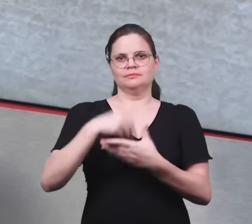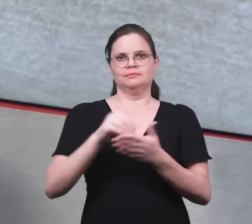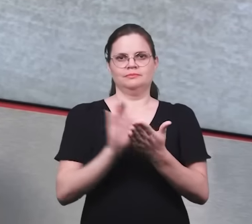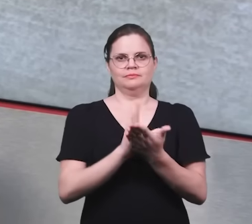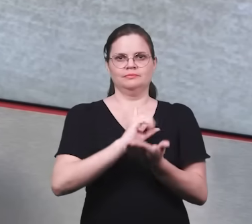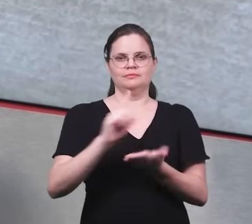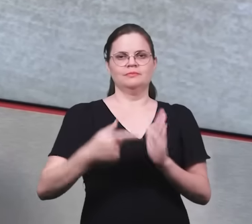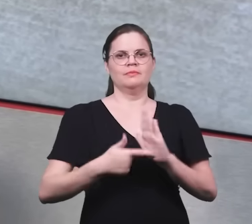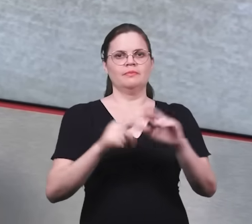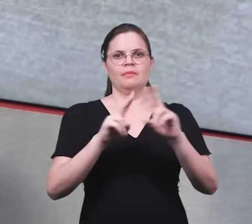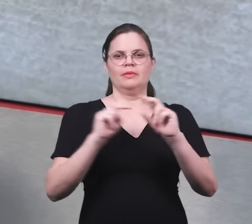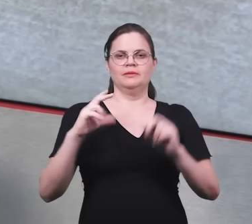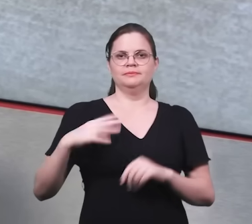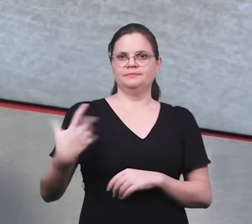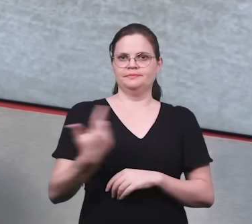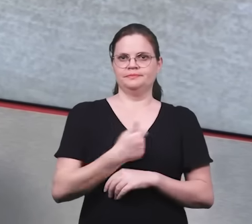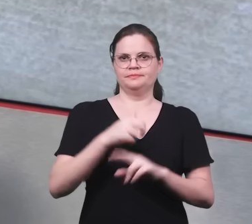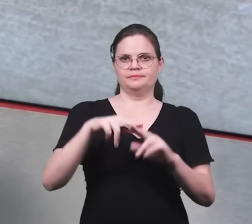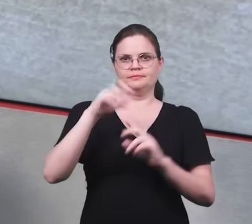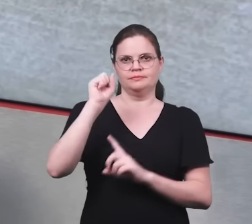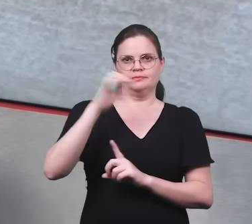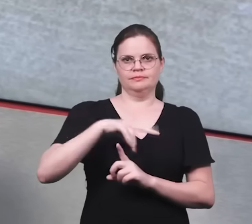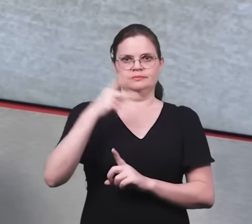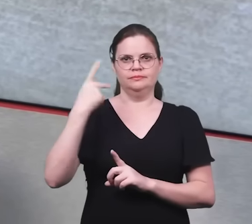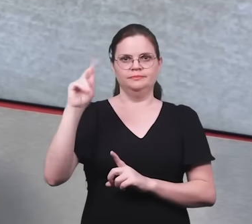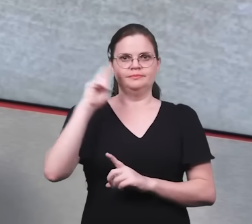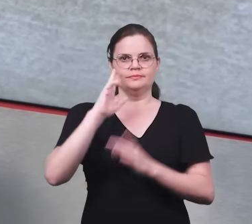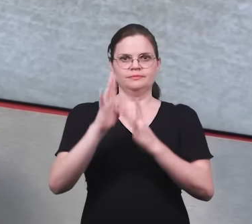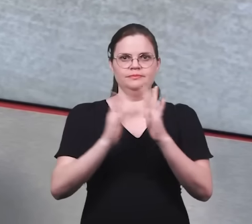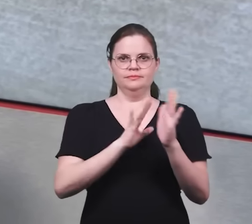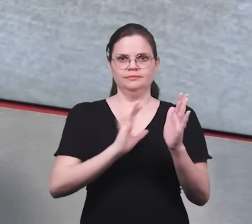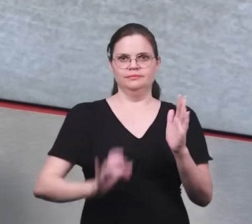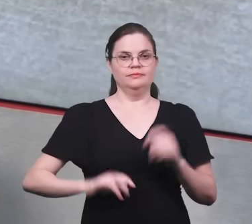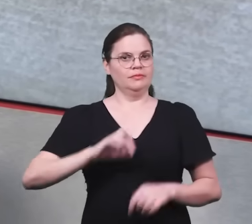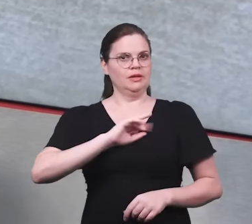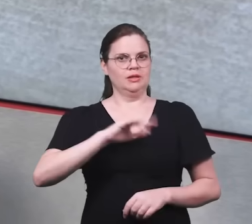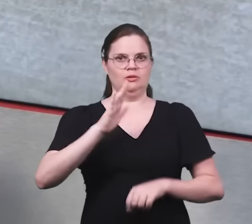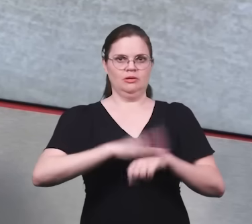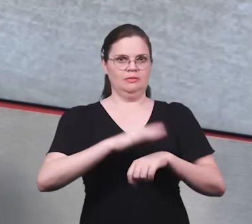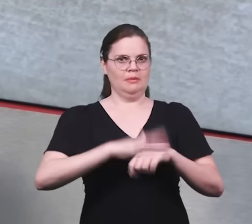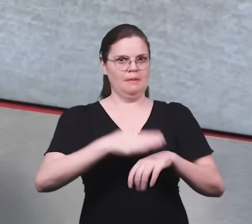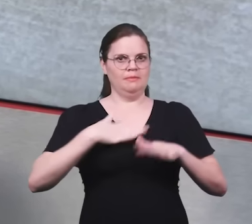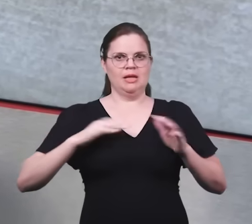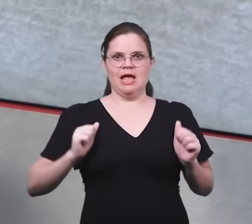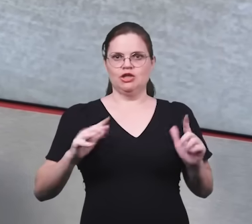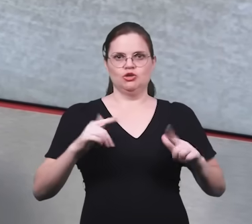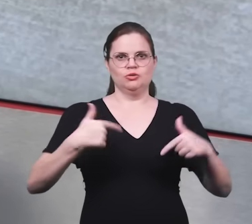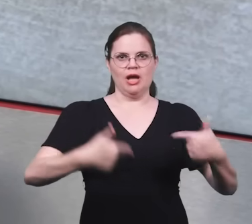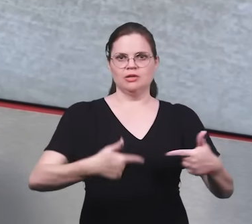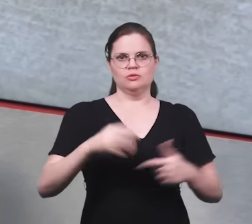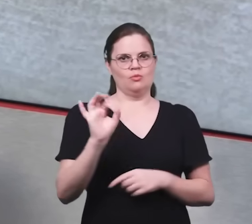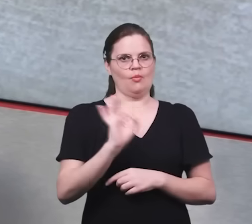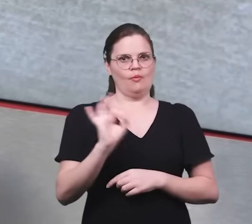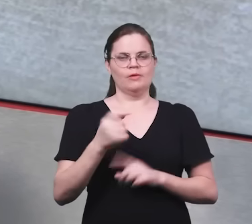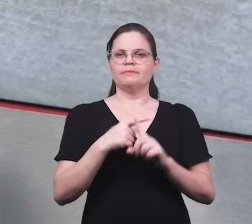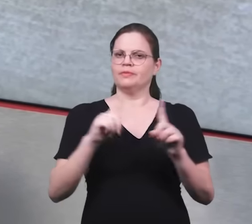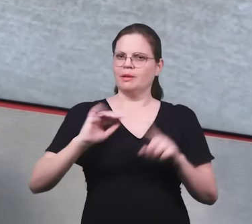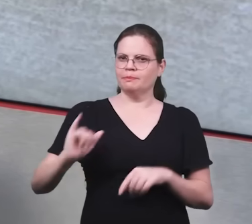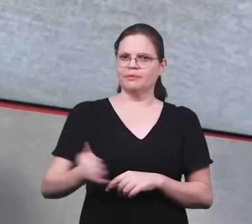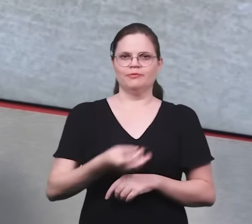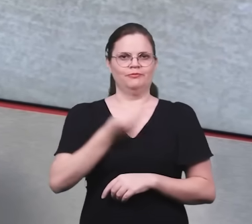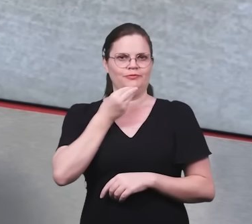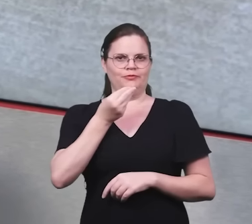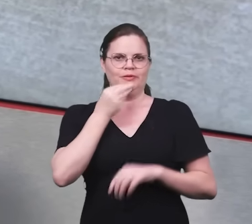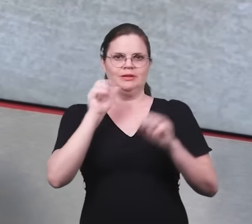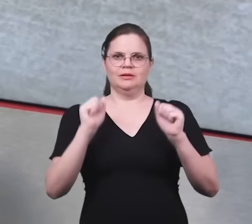é exatamente a salvação pela graça do Senhor Jesus e não pelas obras. Então, eu desejo que você aproveite bem este assunto,